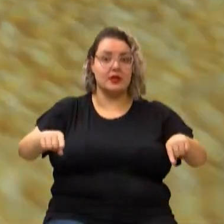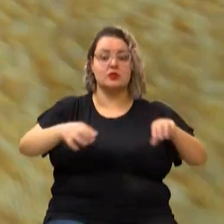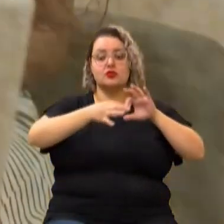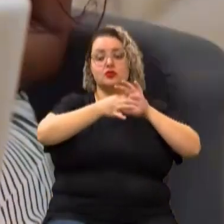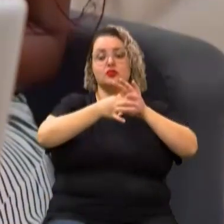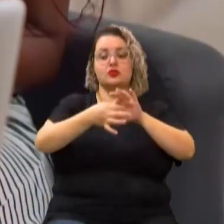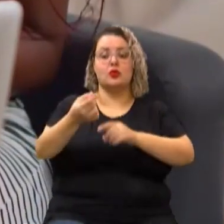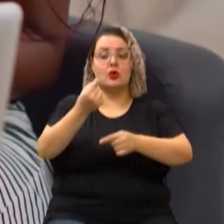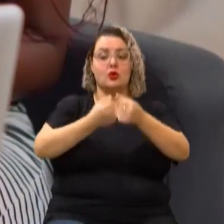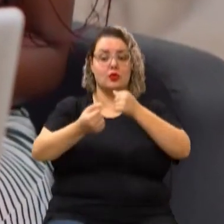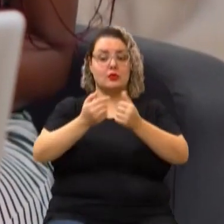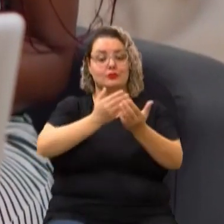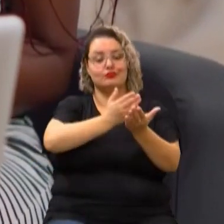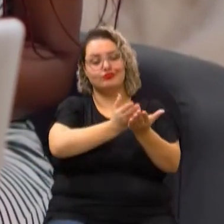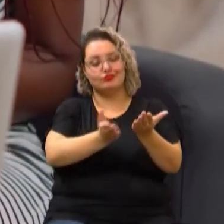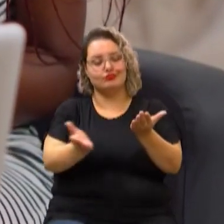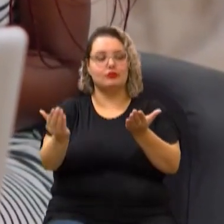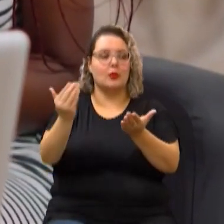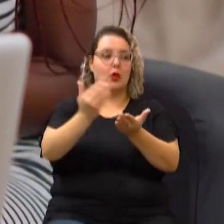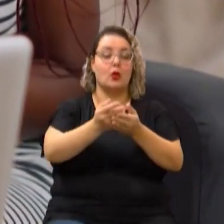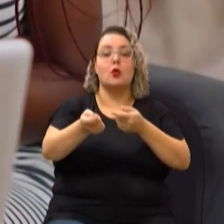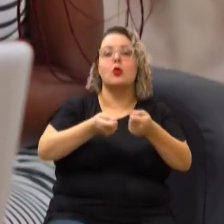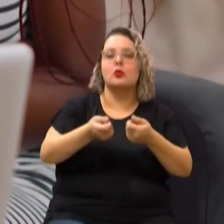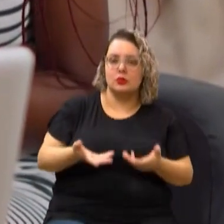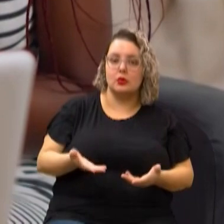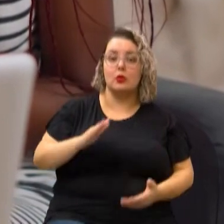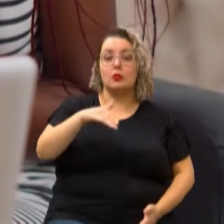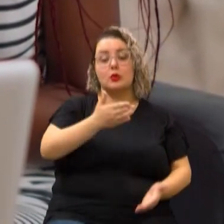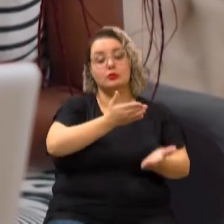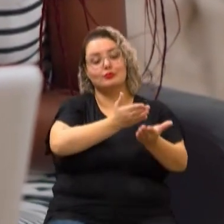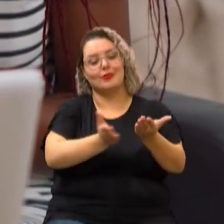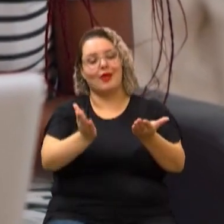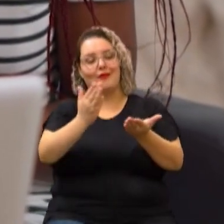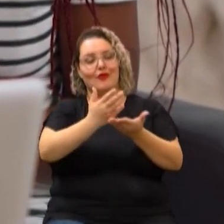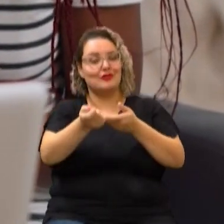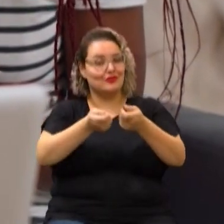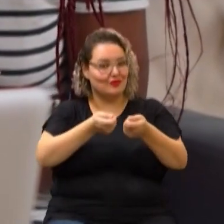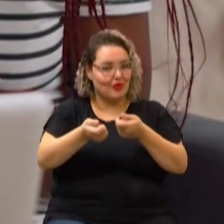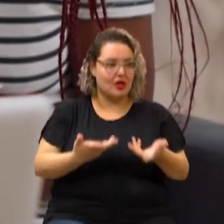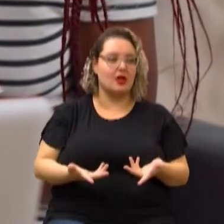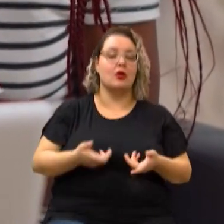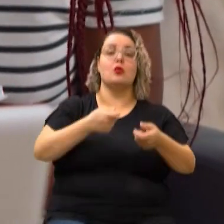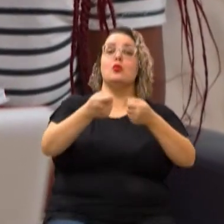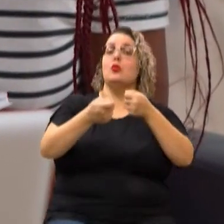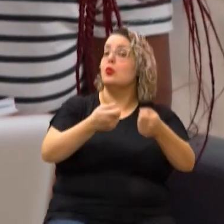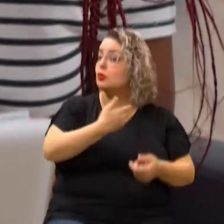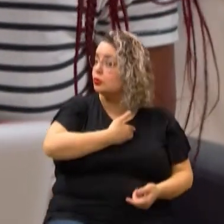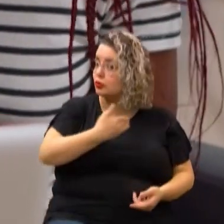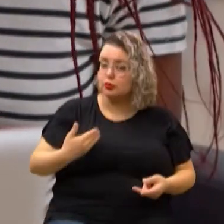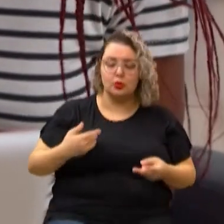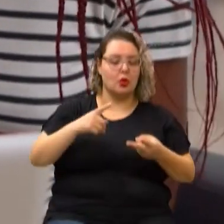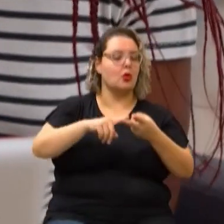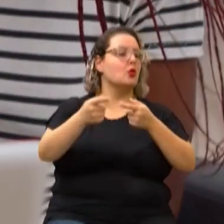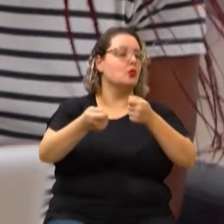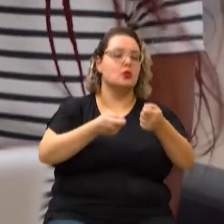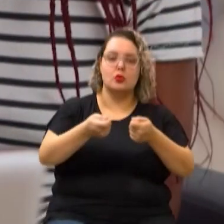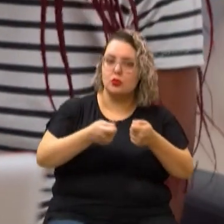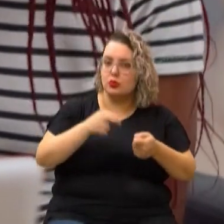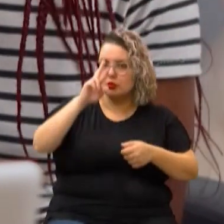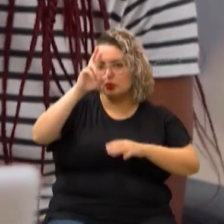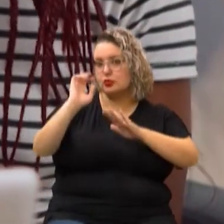totalmente vendido. Como a gente fala produzir, vamos pensar no contexto, tanto a produção de um produto eletrônico como a produção de